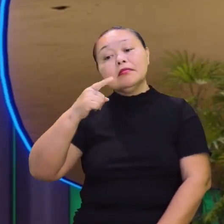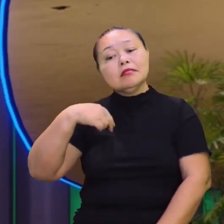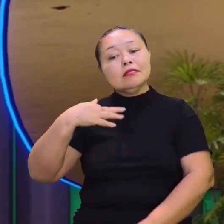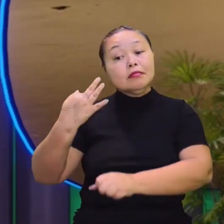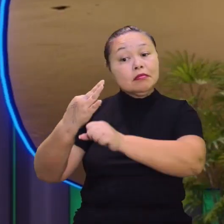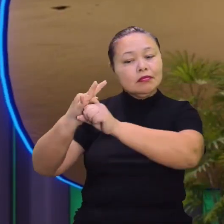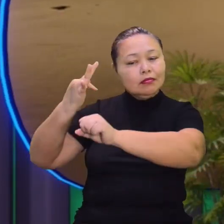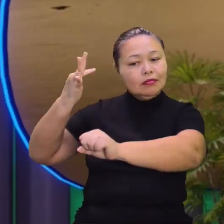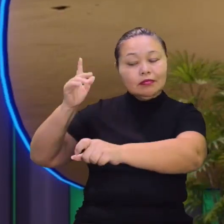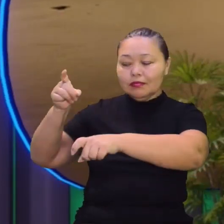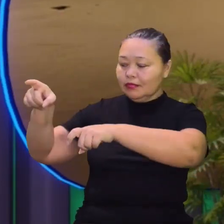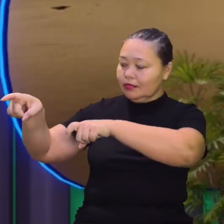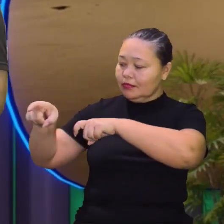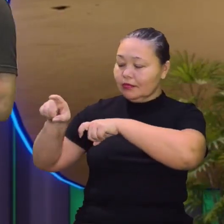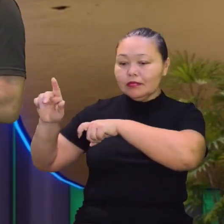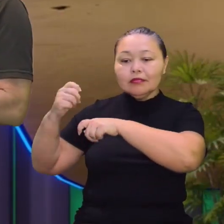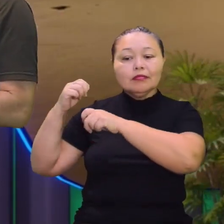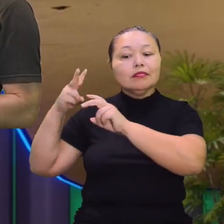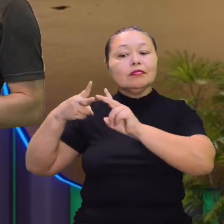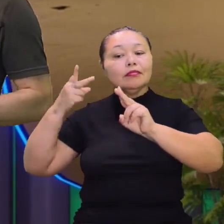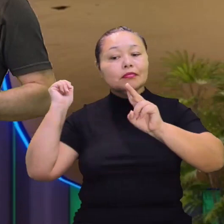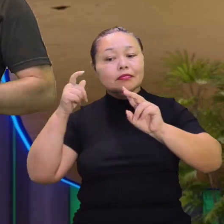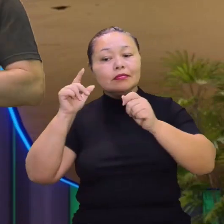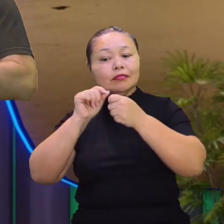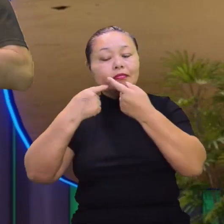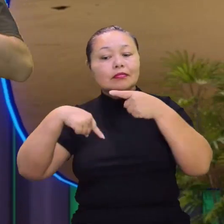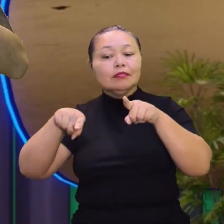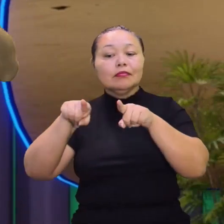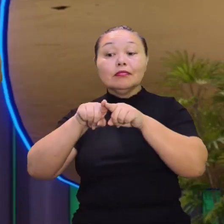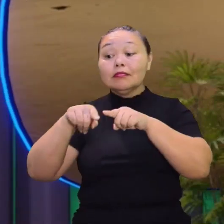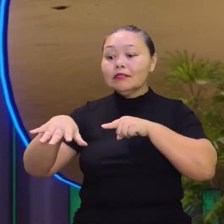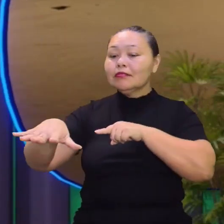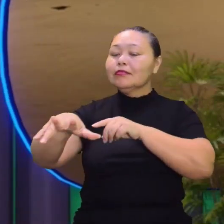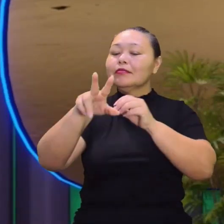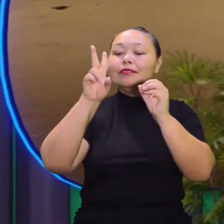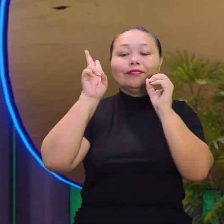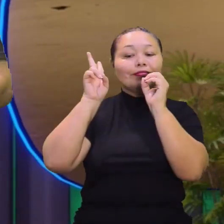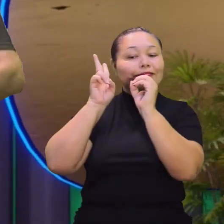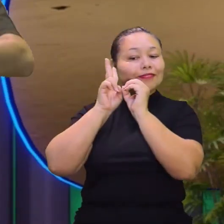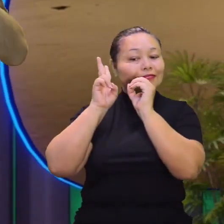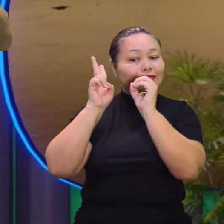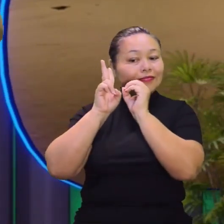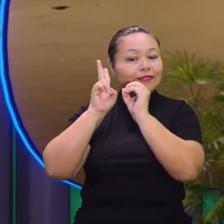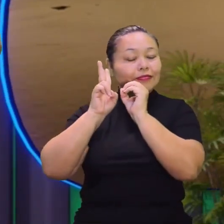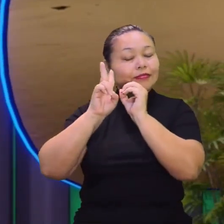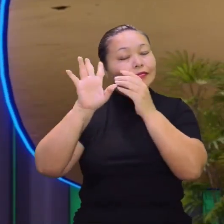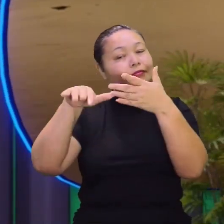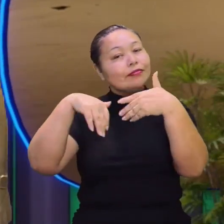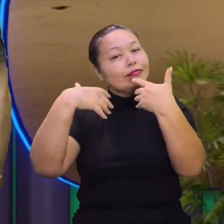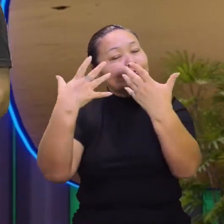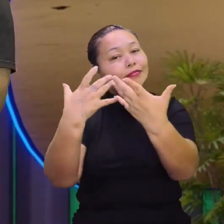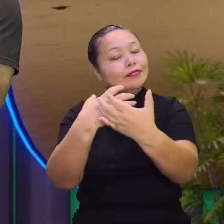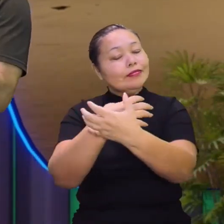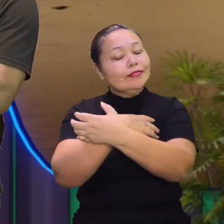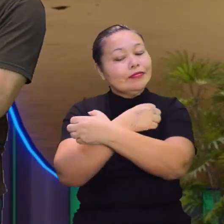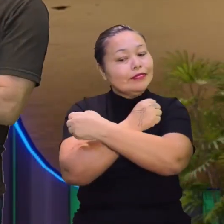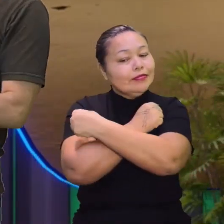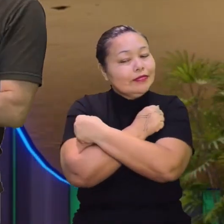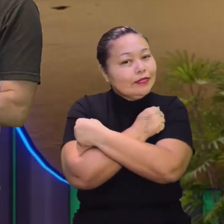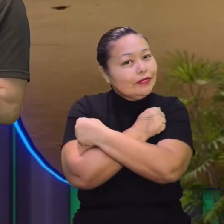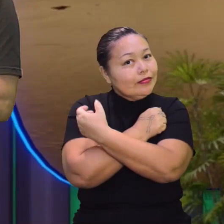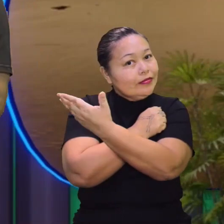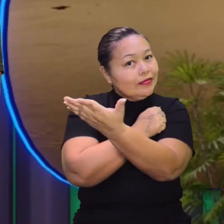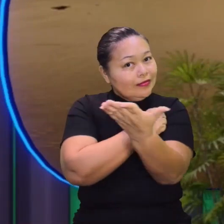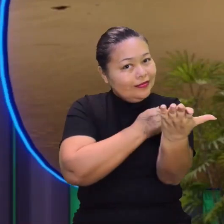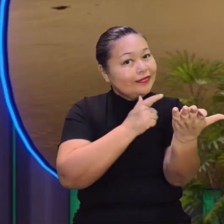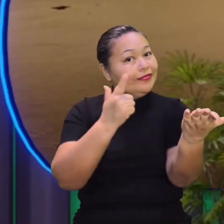no sítio, nos quilombolas, nas áreas indígenas, Rogério. Muito bem. Sintam-se abraçados pela equipe de Geografia.